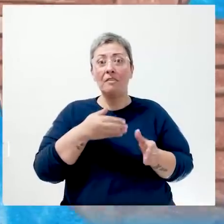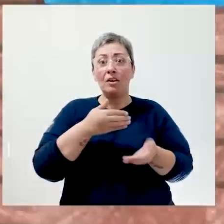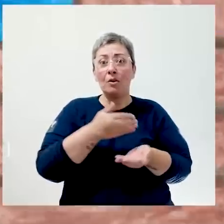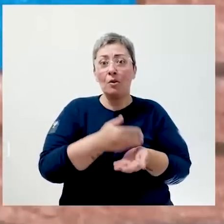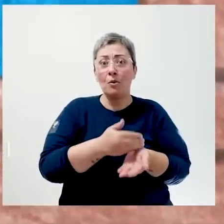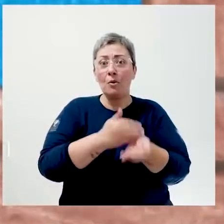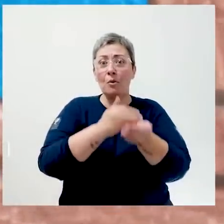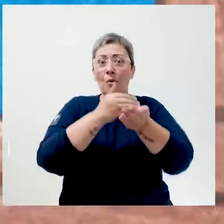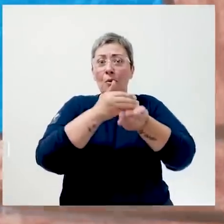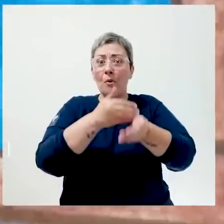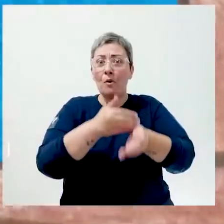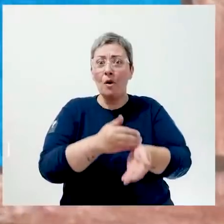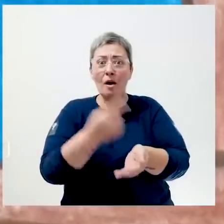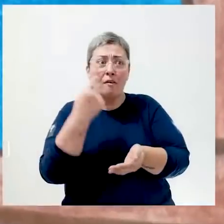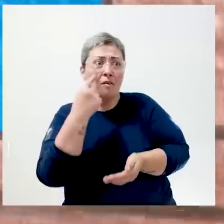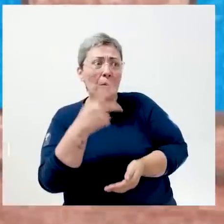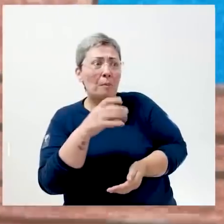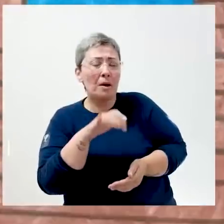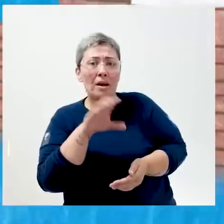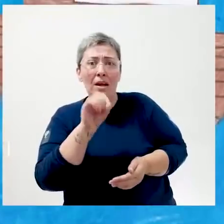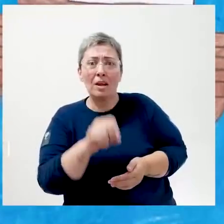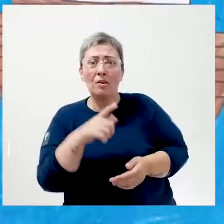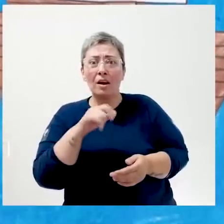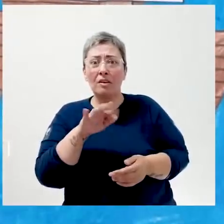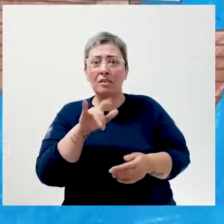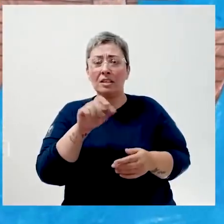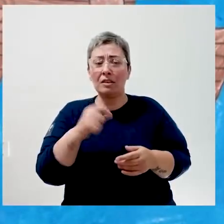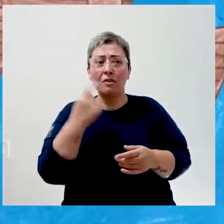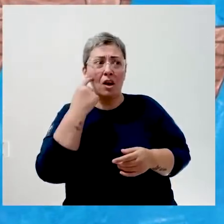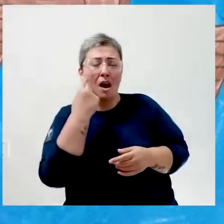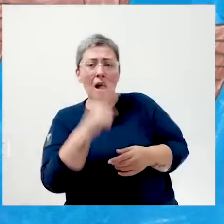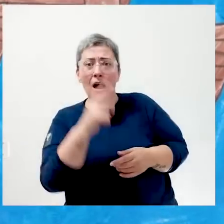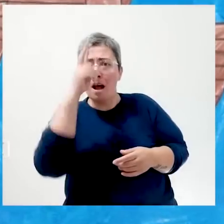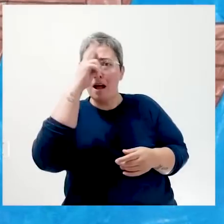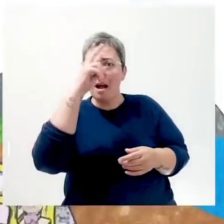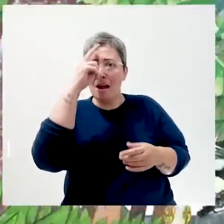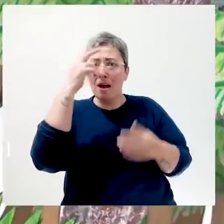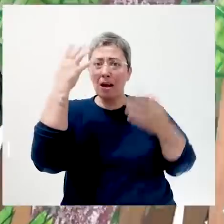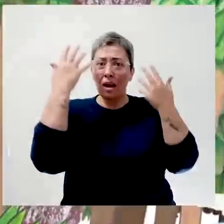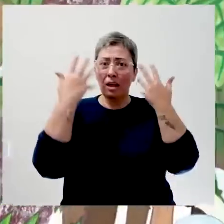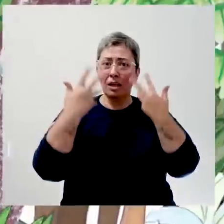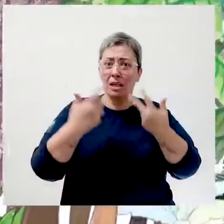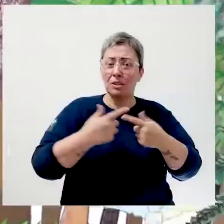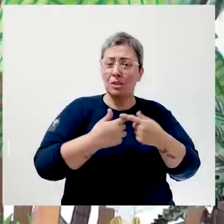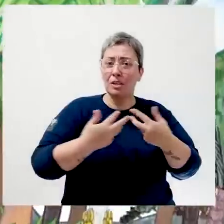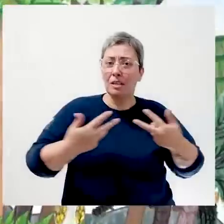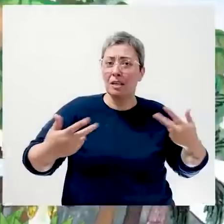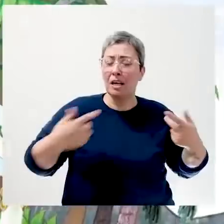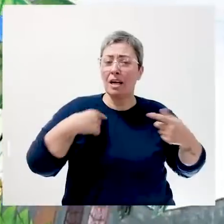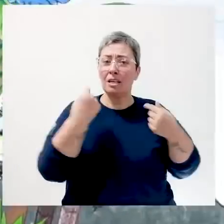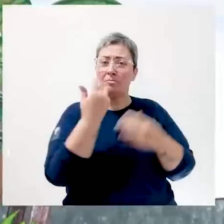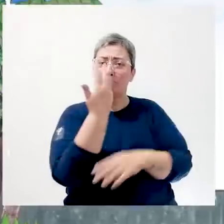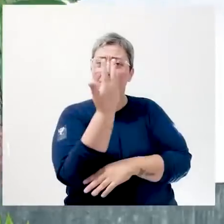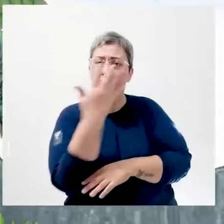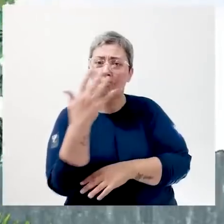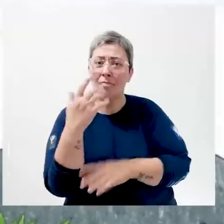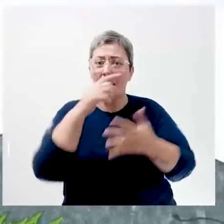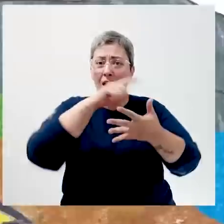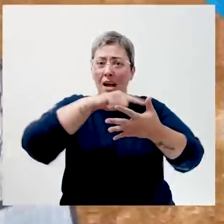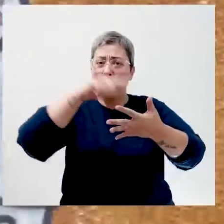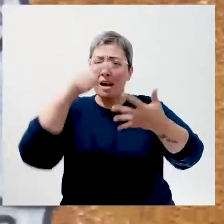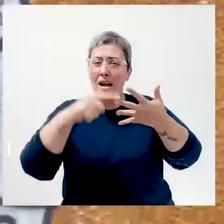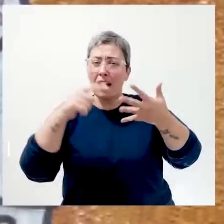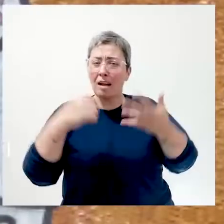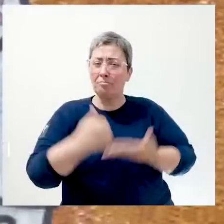e viu Pedro Álvares Cabral. Ele ficou observando aquela cena histórica, a natureza rica, a Mata Atlântica